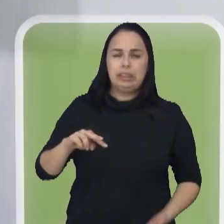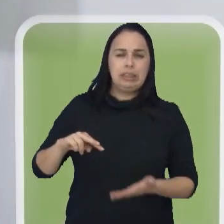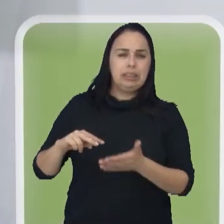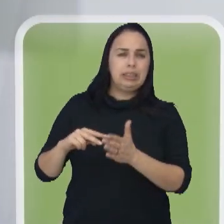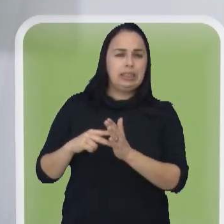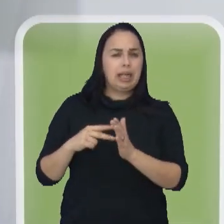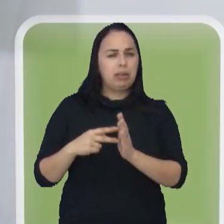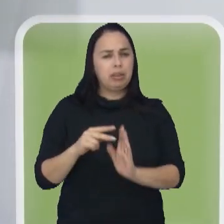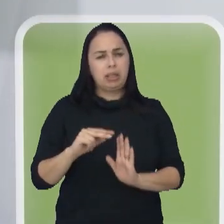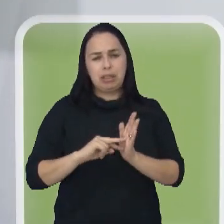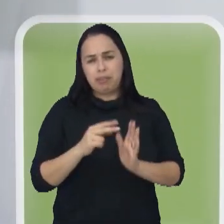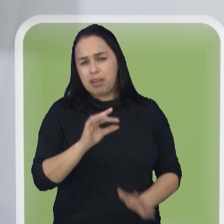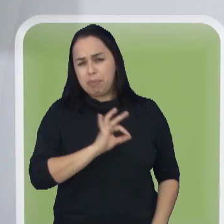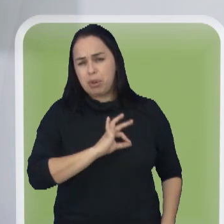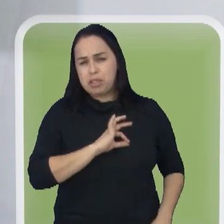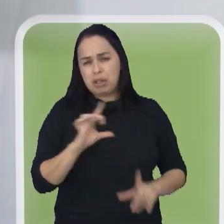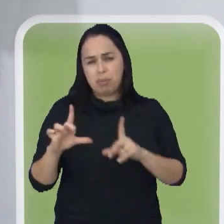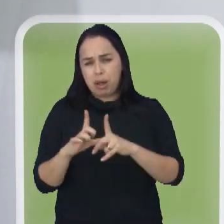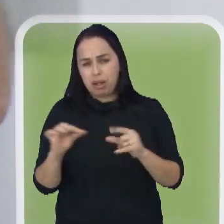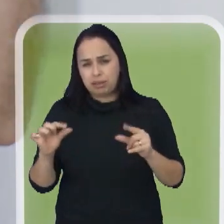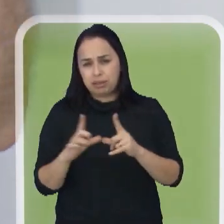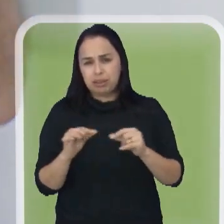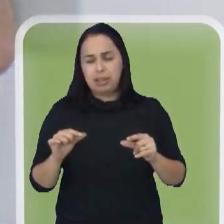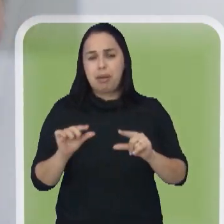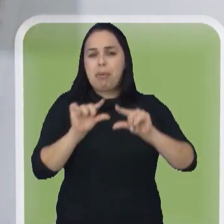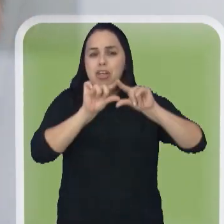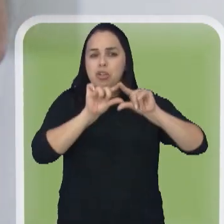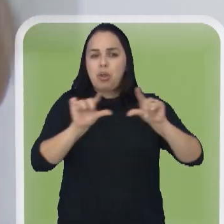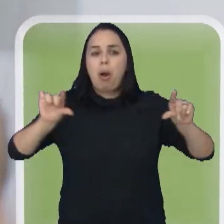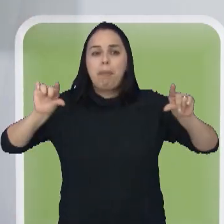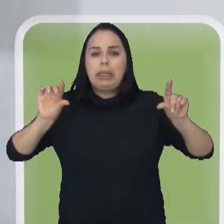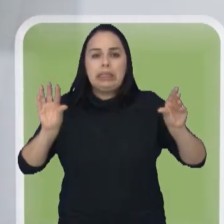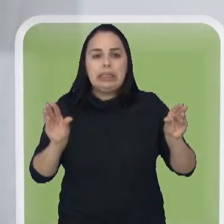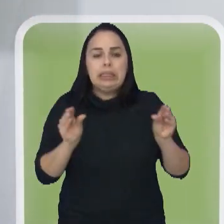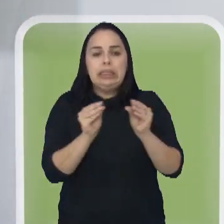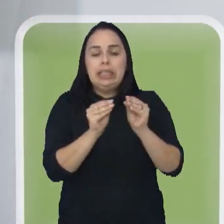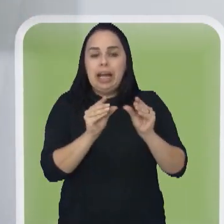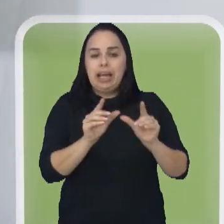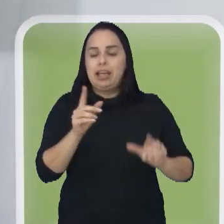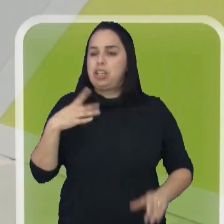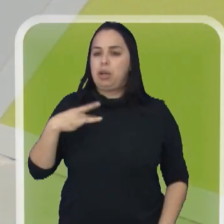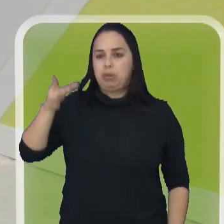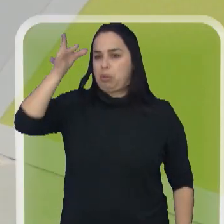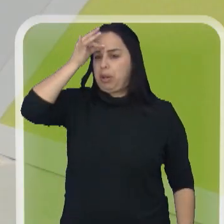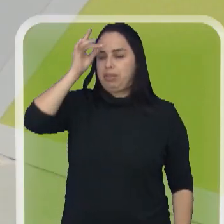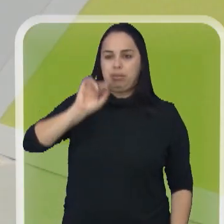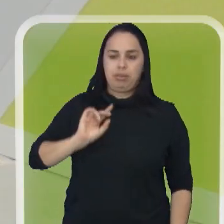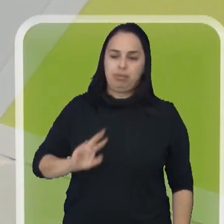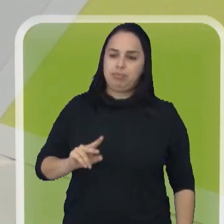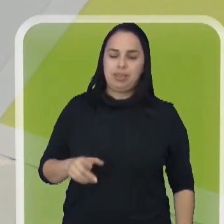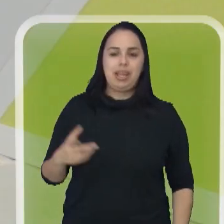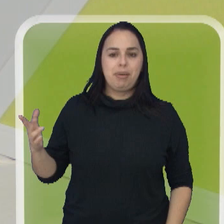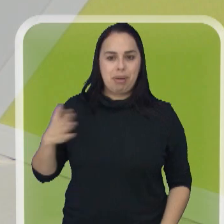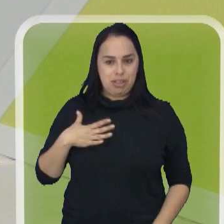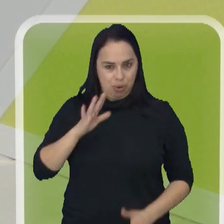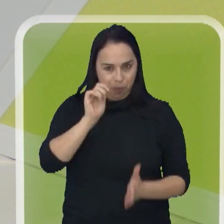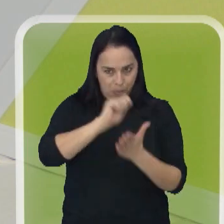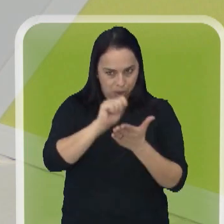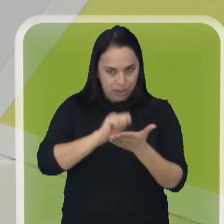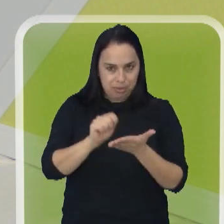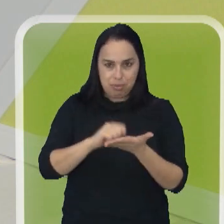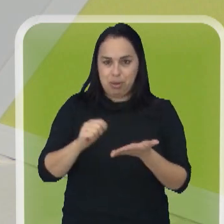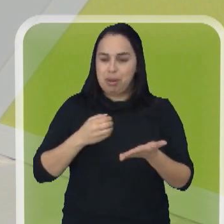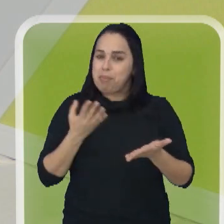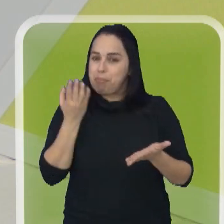Polícia Militar do Distrito Federal, mas a sigla é muito grande e não consegui memorizar. É tão grande que eu anotei aqui para trazer como informação